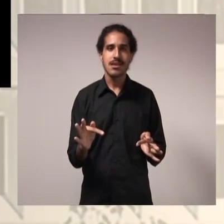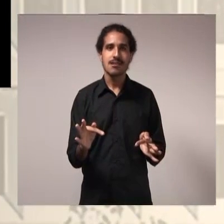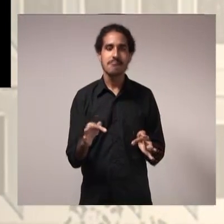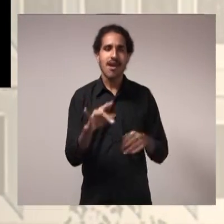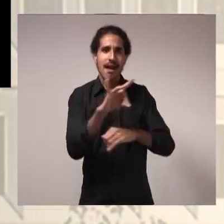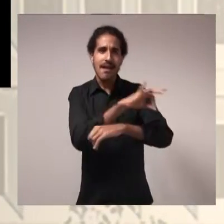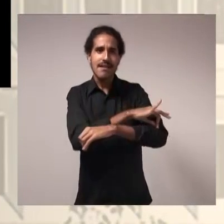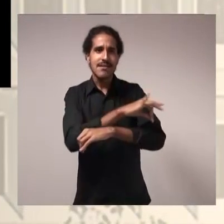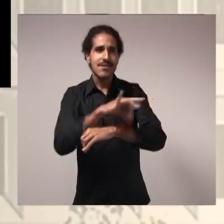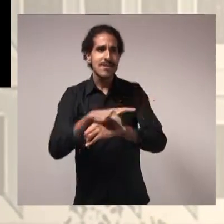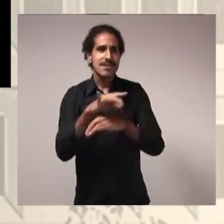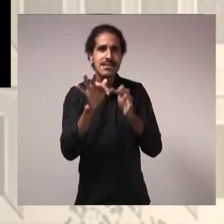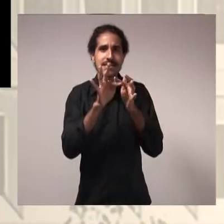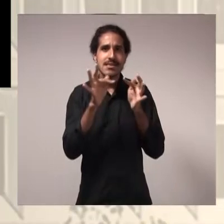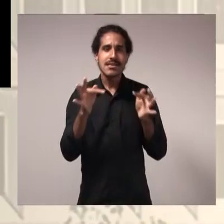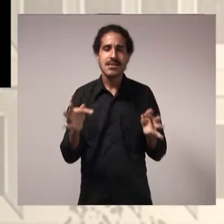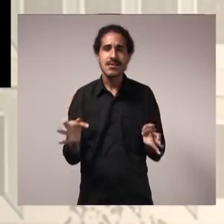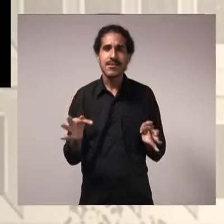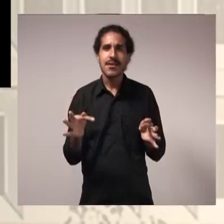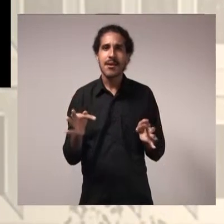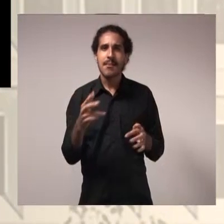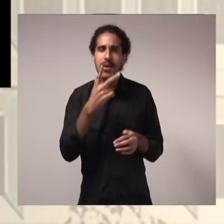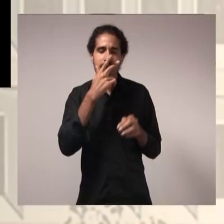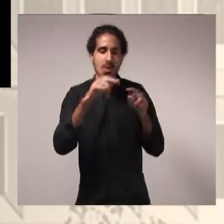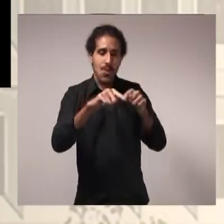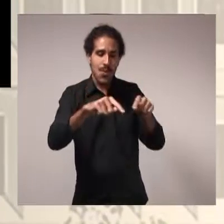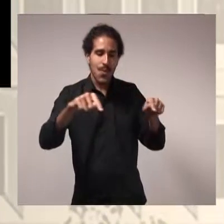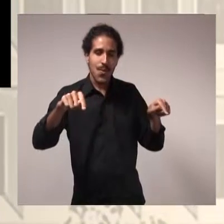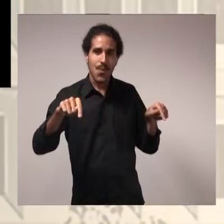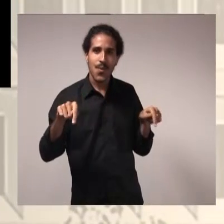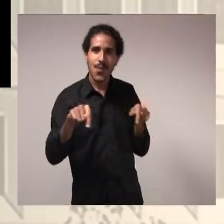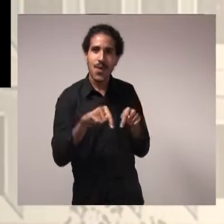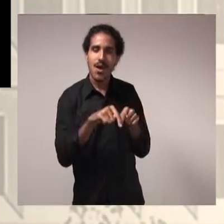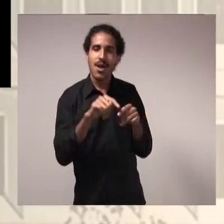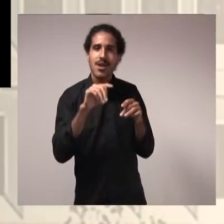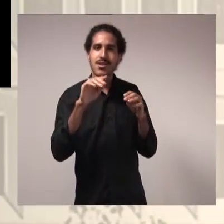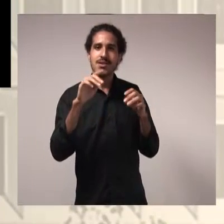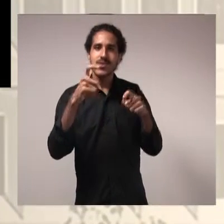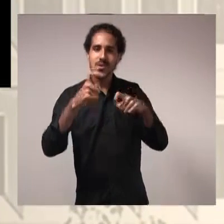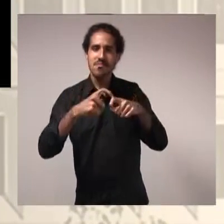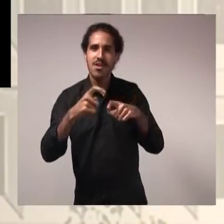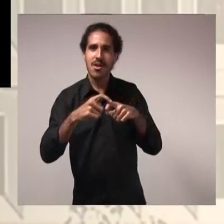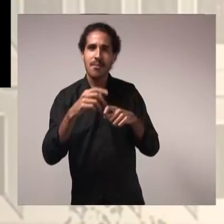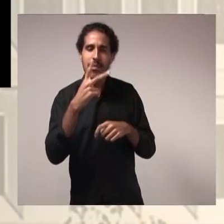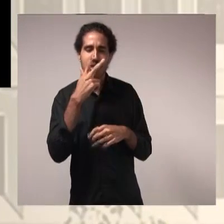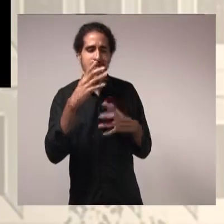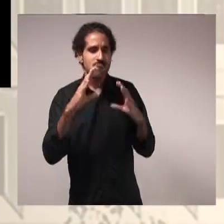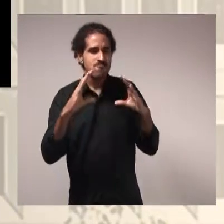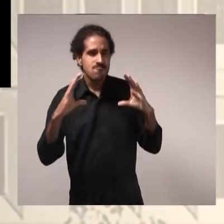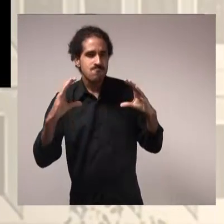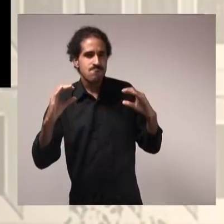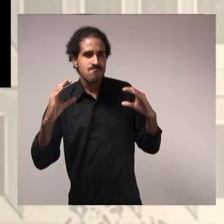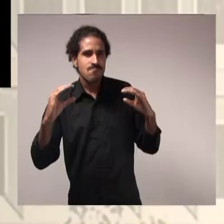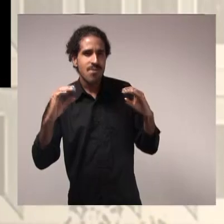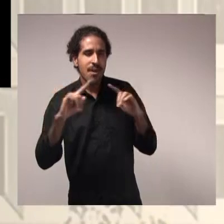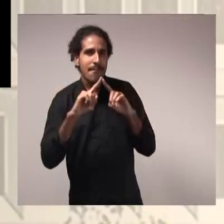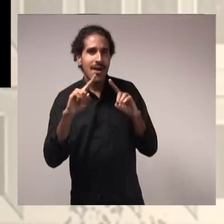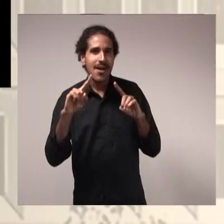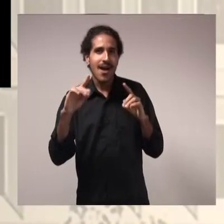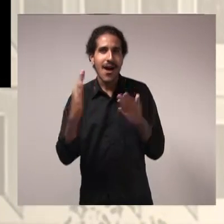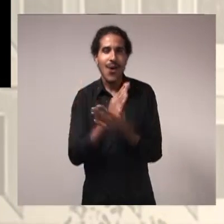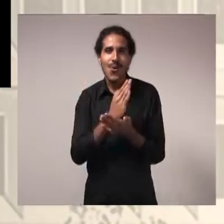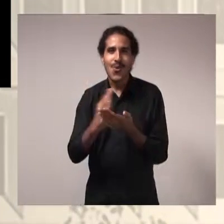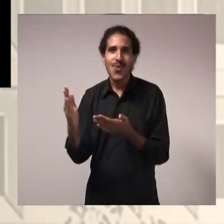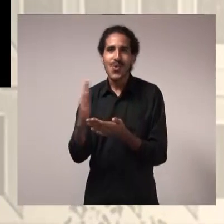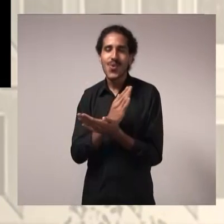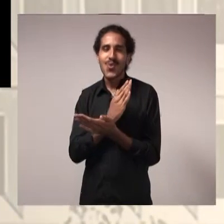arquitetura. Um quarto de hospital que é mais confortável que muitos dos hotéis que a gente tem por